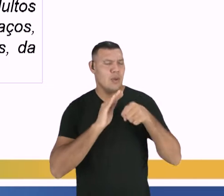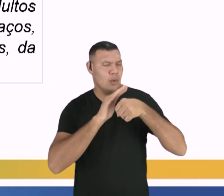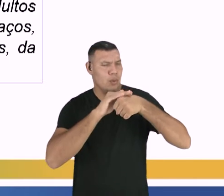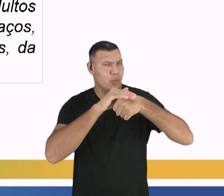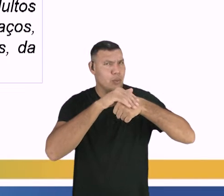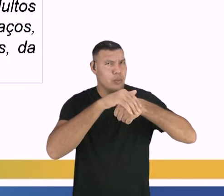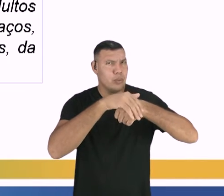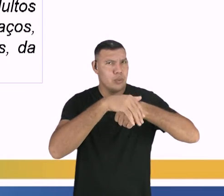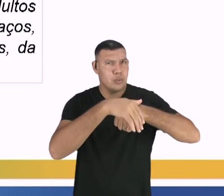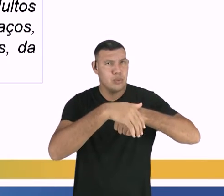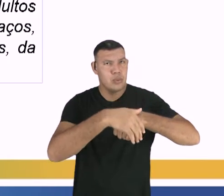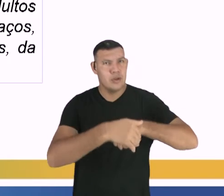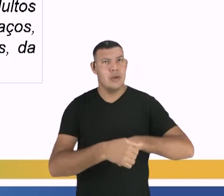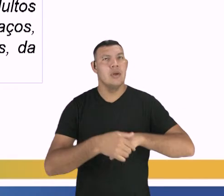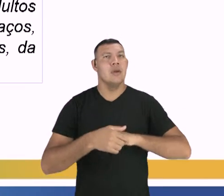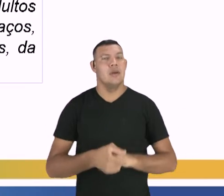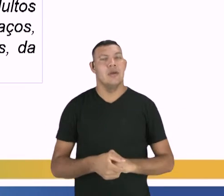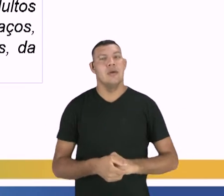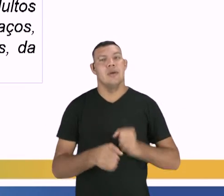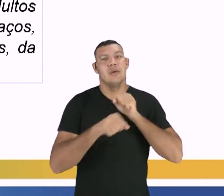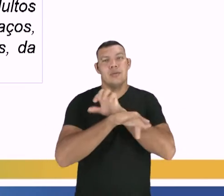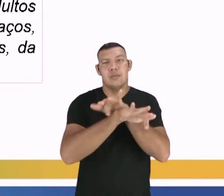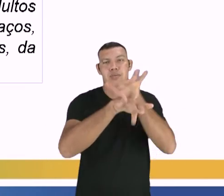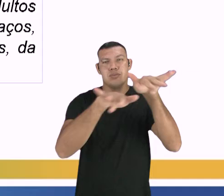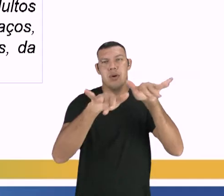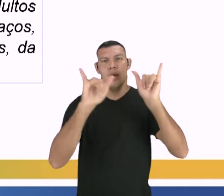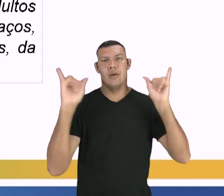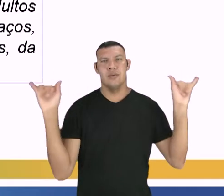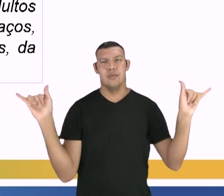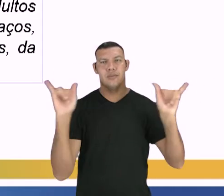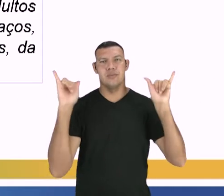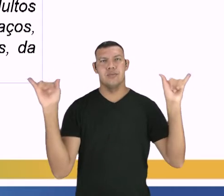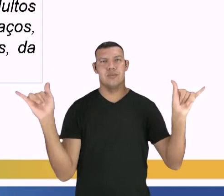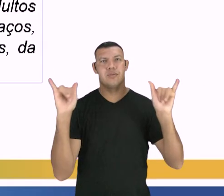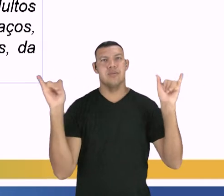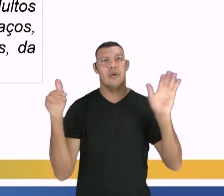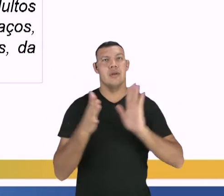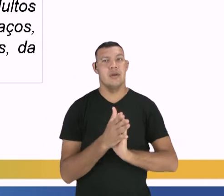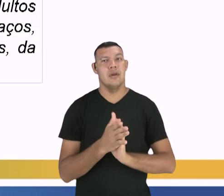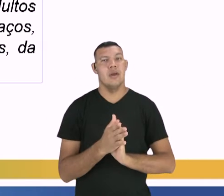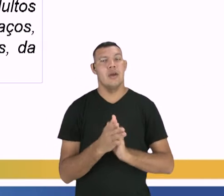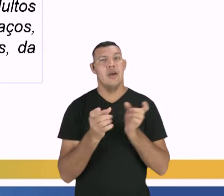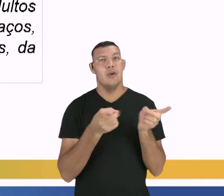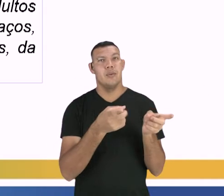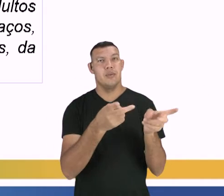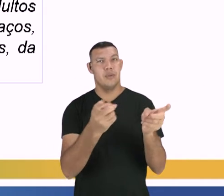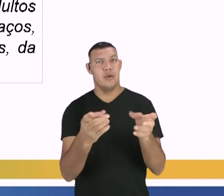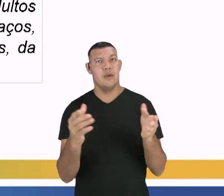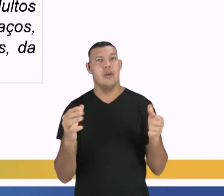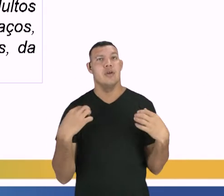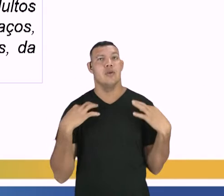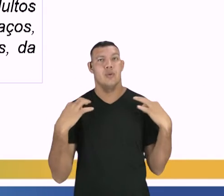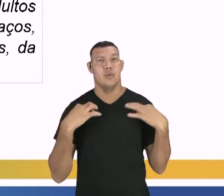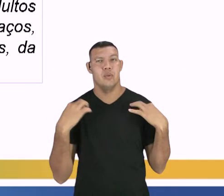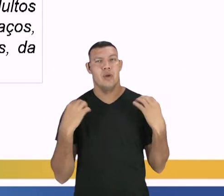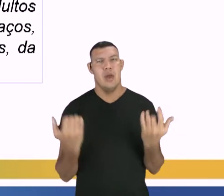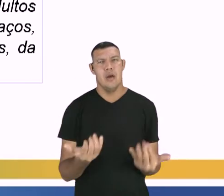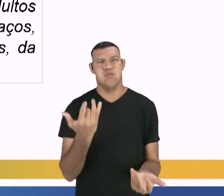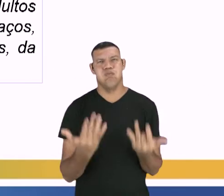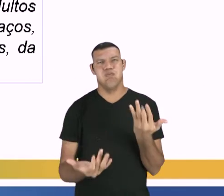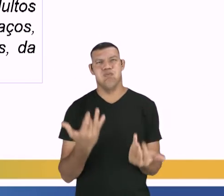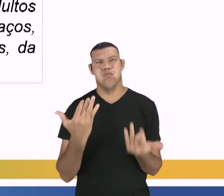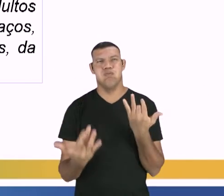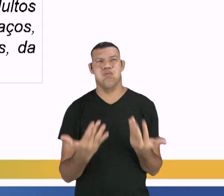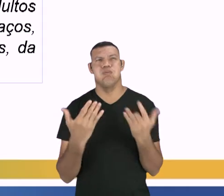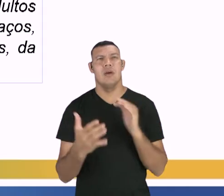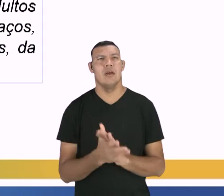Ora, uma noite correu a notícia de que o bazar se incendiara. E foi uma